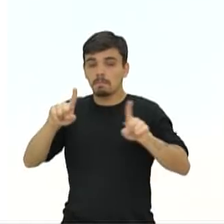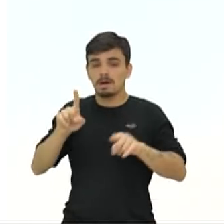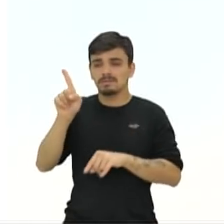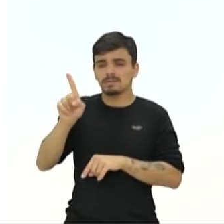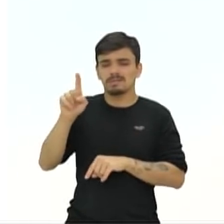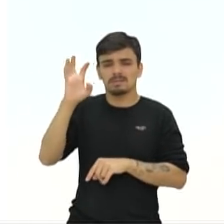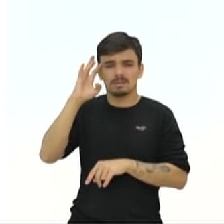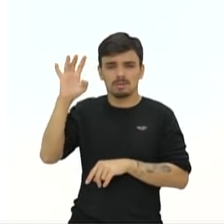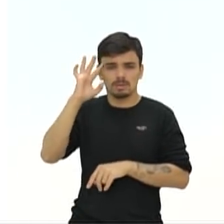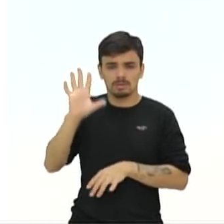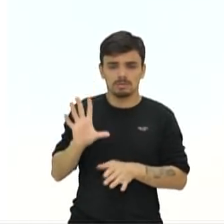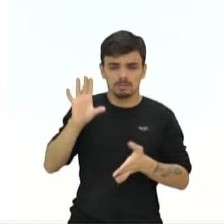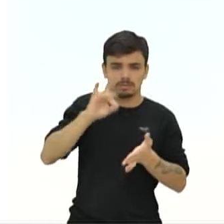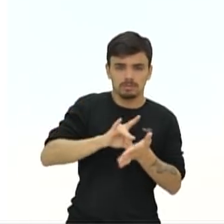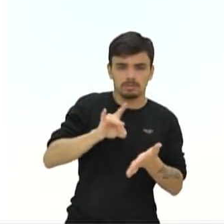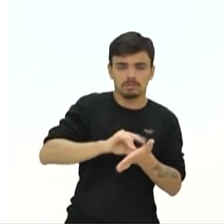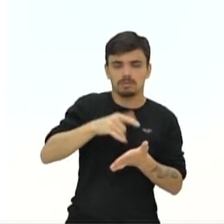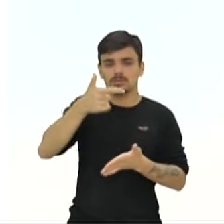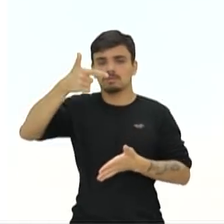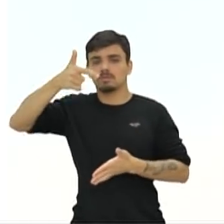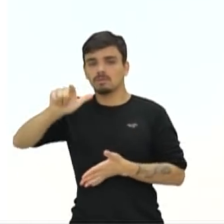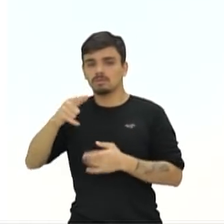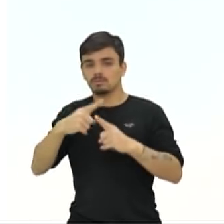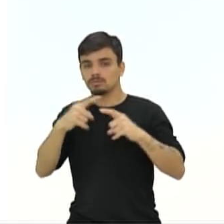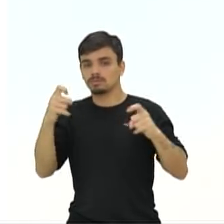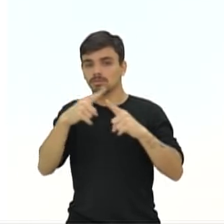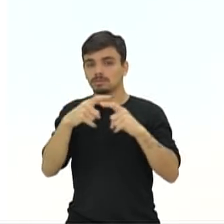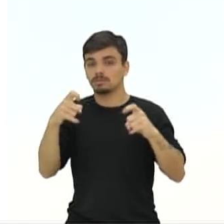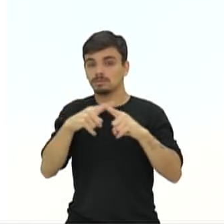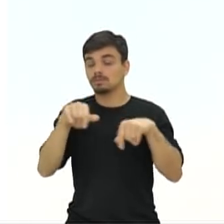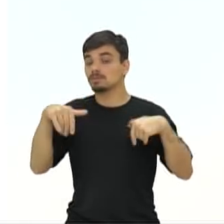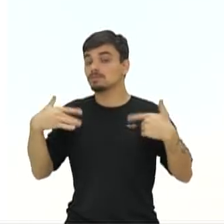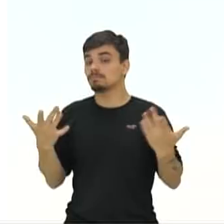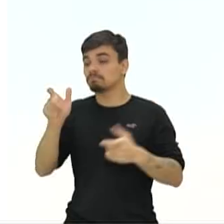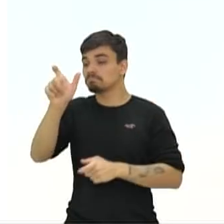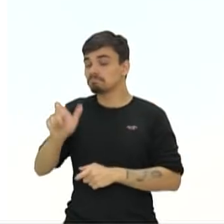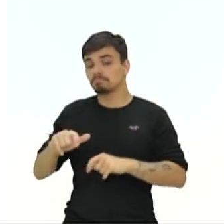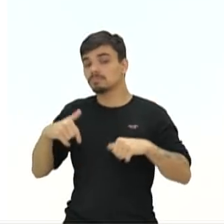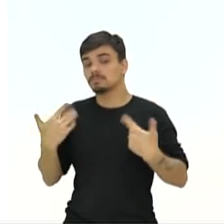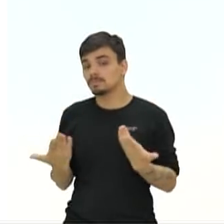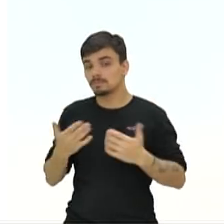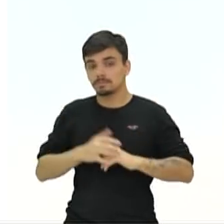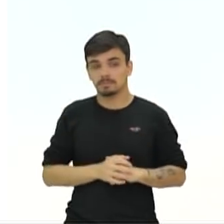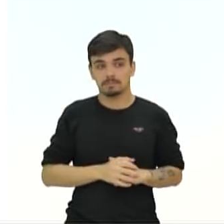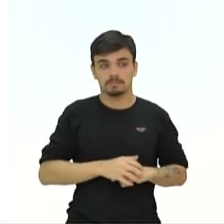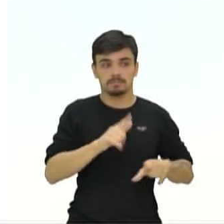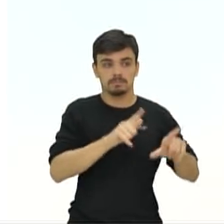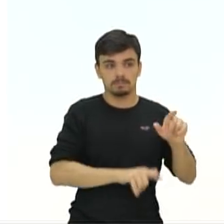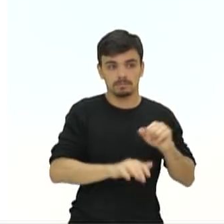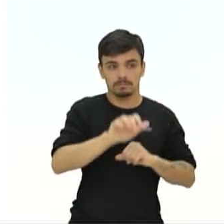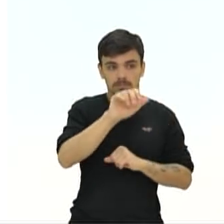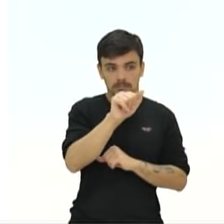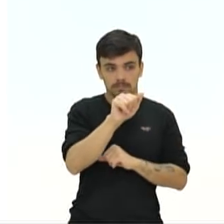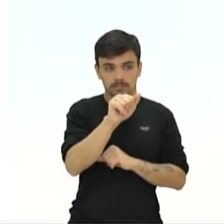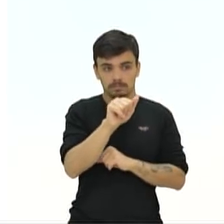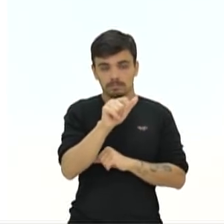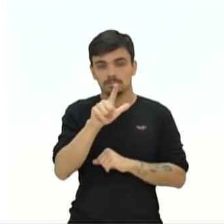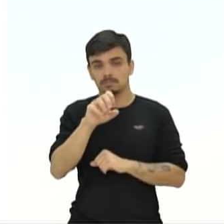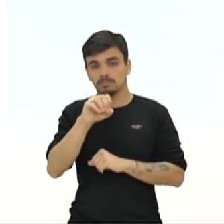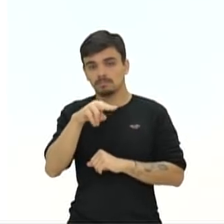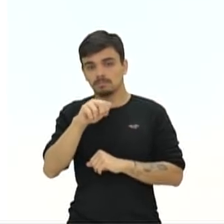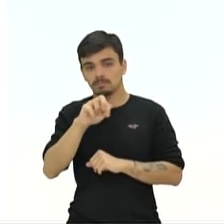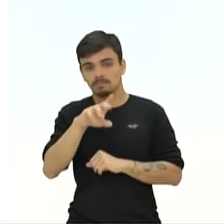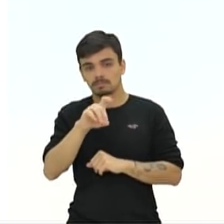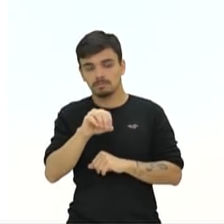foi comprovada por outro cientista. Quem foi esse cientista? Vamos lá? Leonardo da Vinci, Miguel